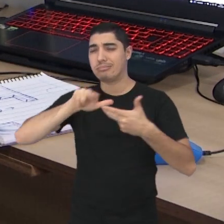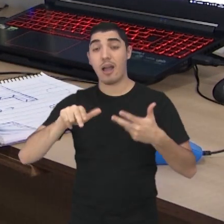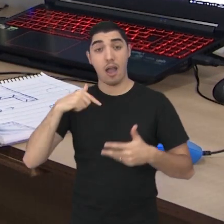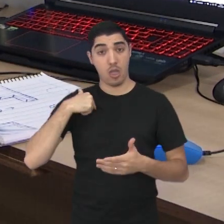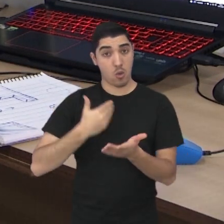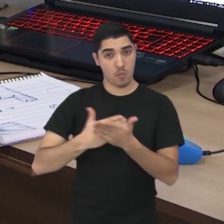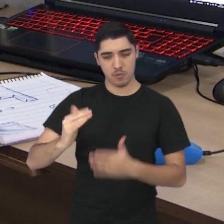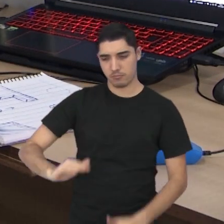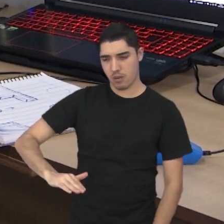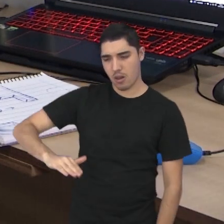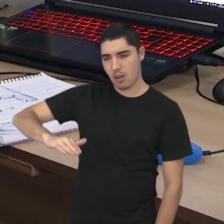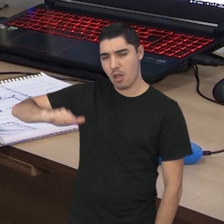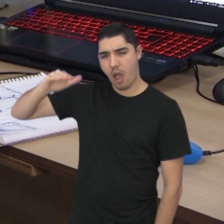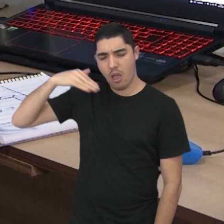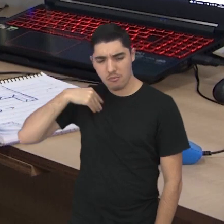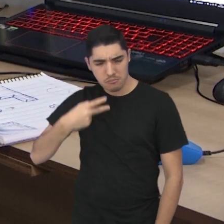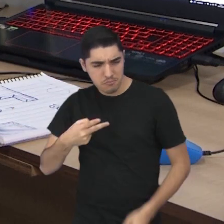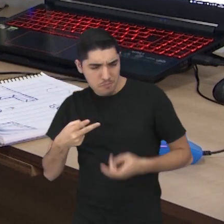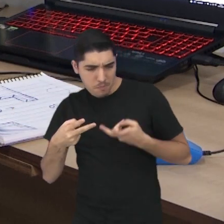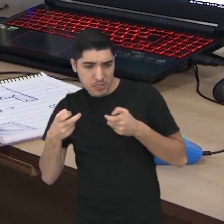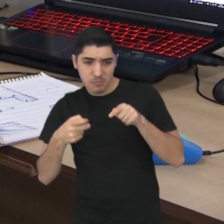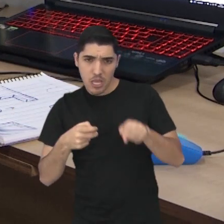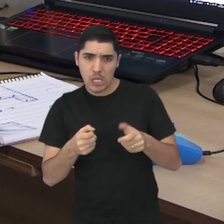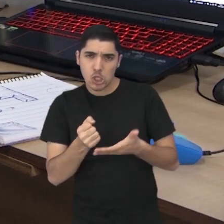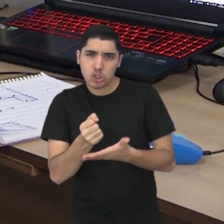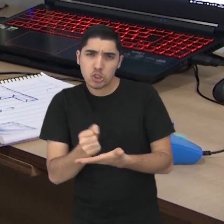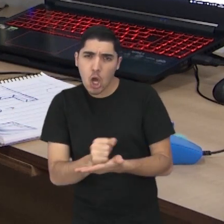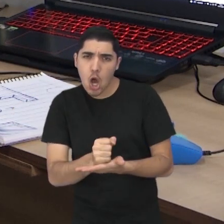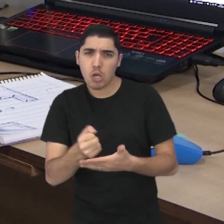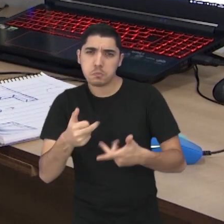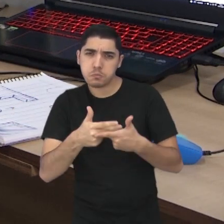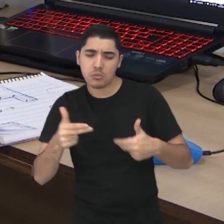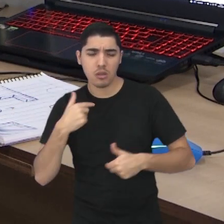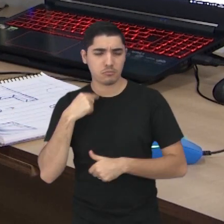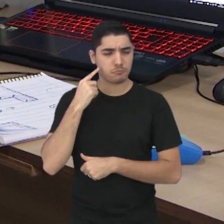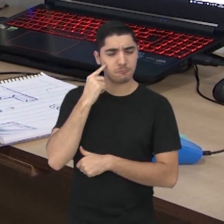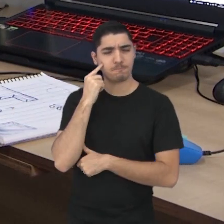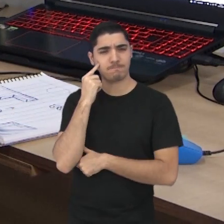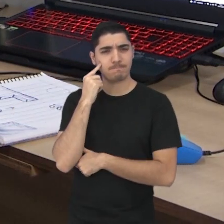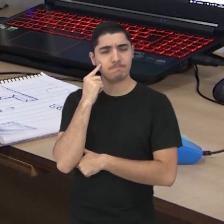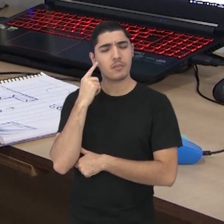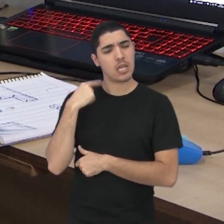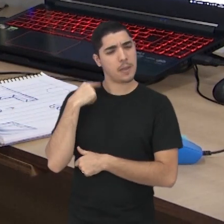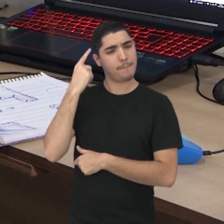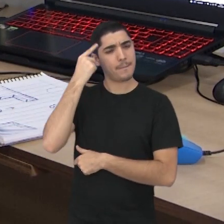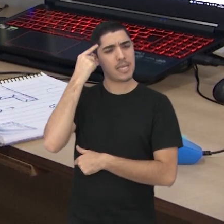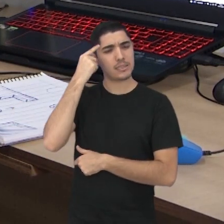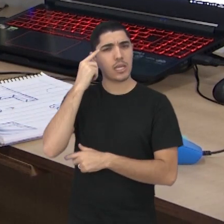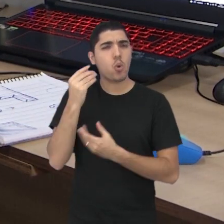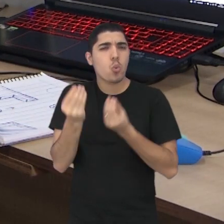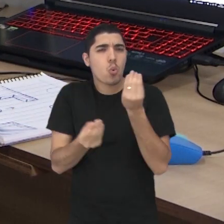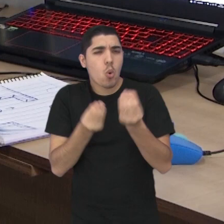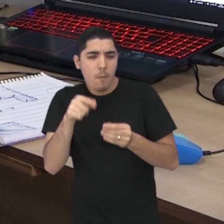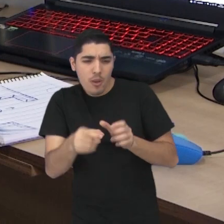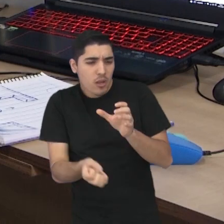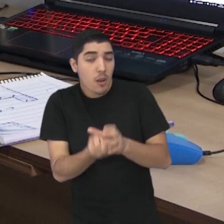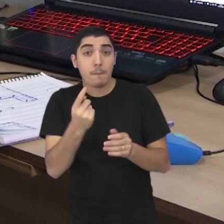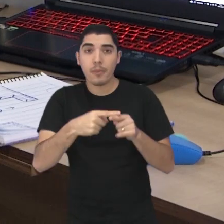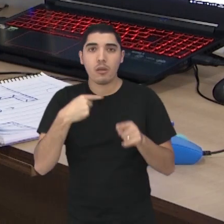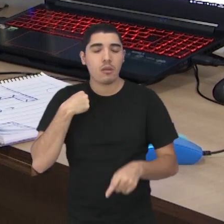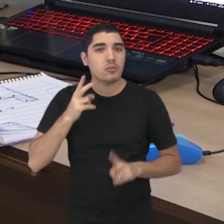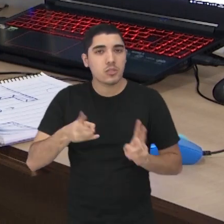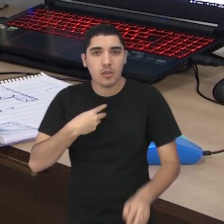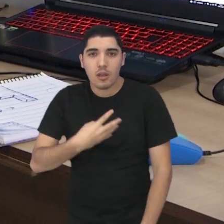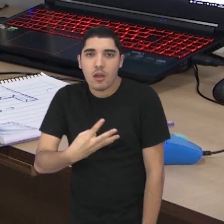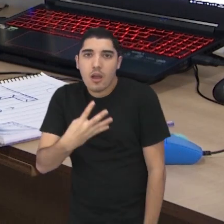crescendo, eu fui observando aqueles jogos, né? Tentando olhar com um olhar mais técnico, porque eu ficava